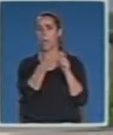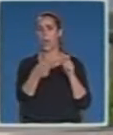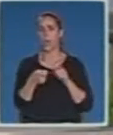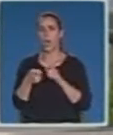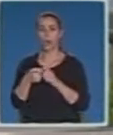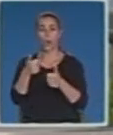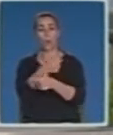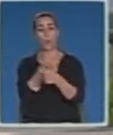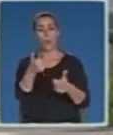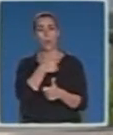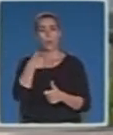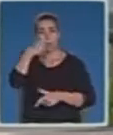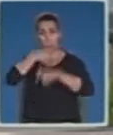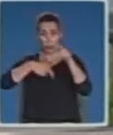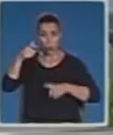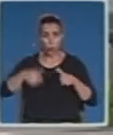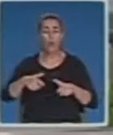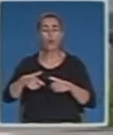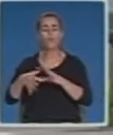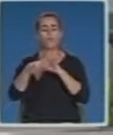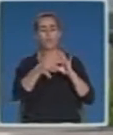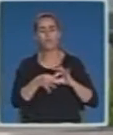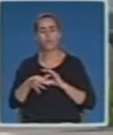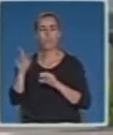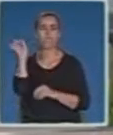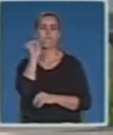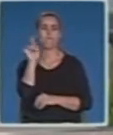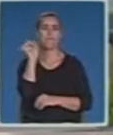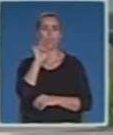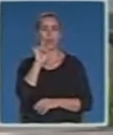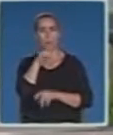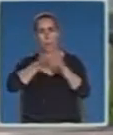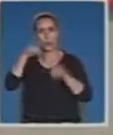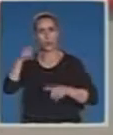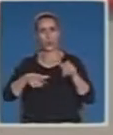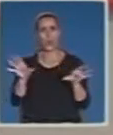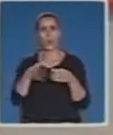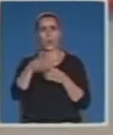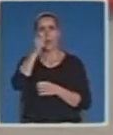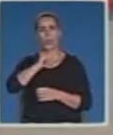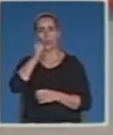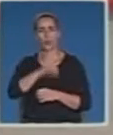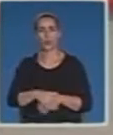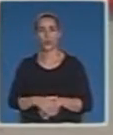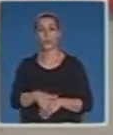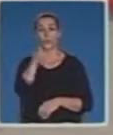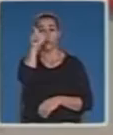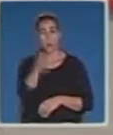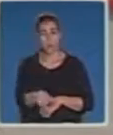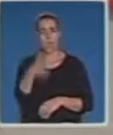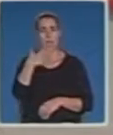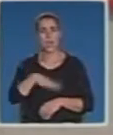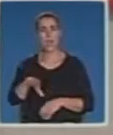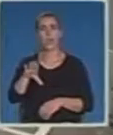bem público e a criação de sinergias possam constituir um valor acrescentado para as populações e comunidades açorianas. Figueiredo Feliciano quer